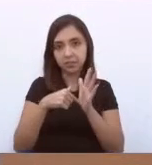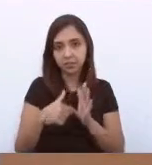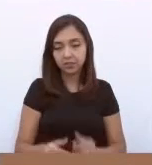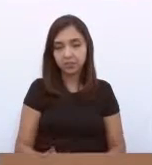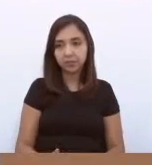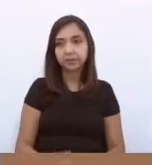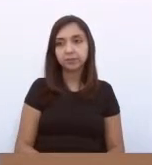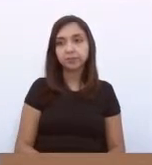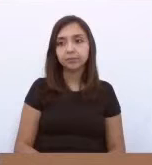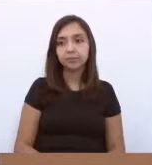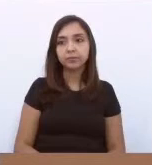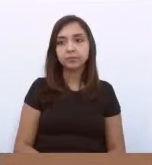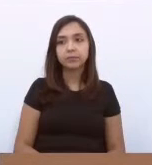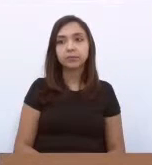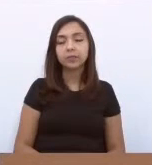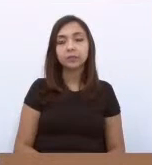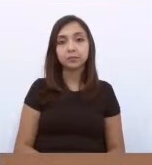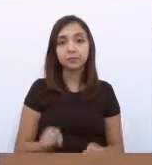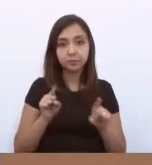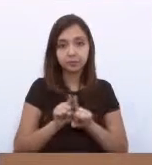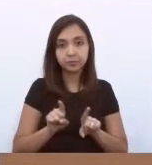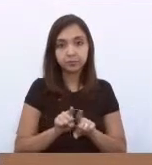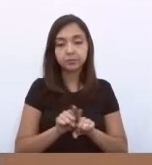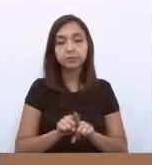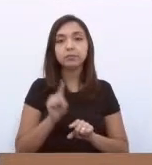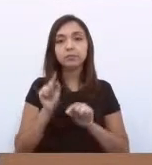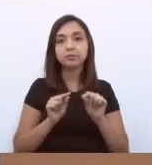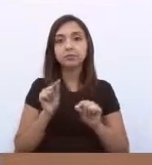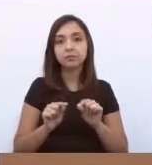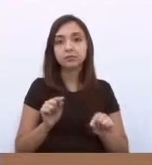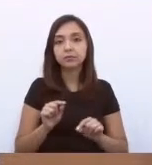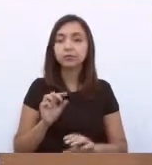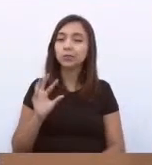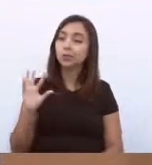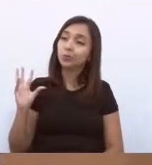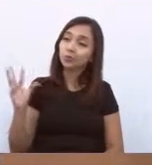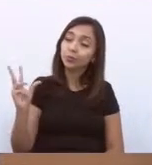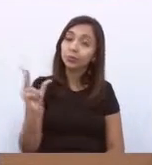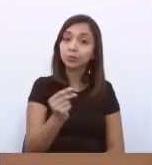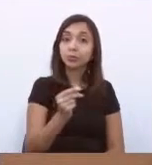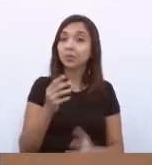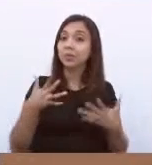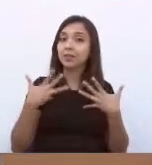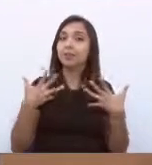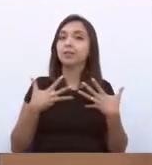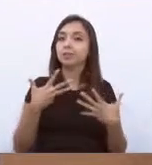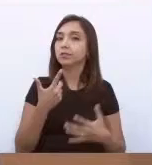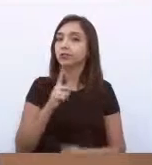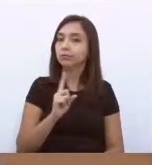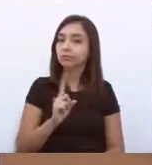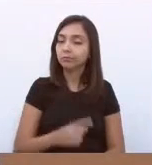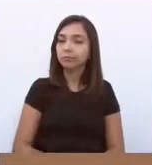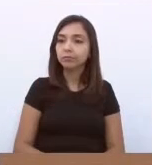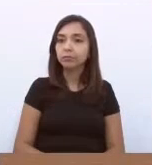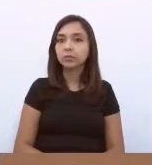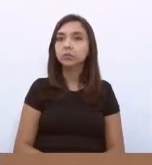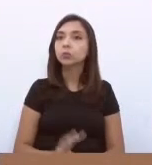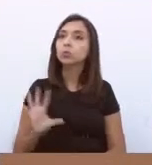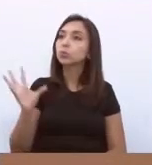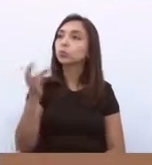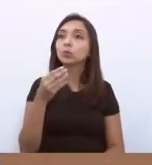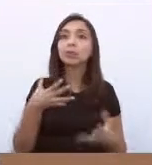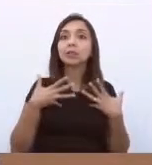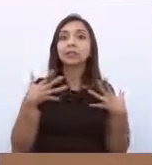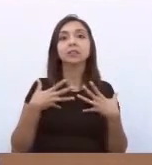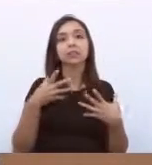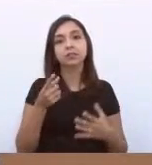orçamentária. Ocorre, senhor presidente, que nem tudo é alegria. Nem tudo é